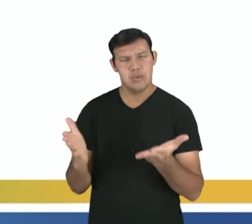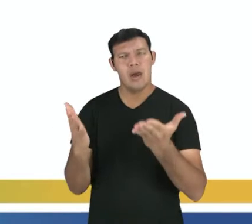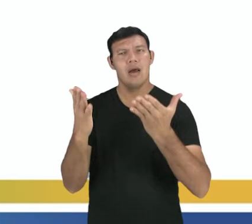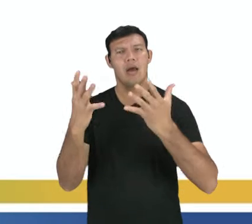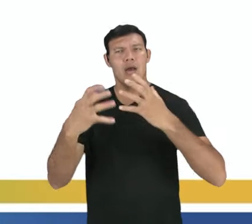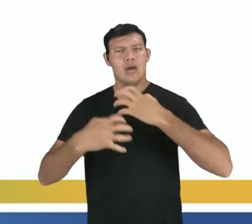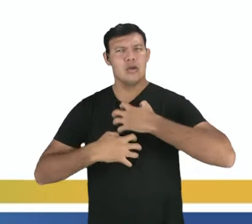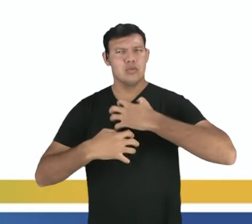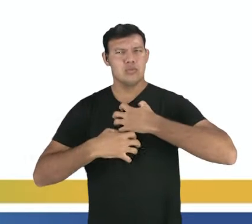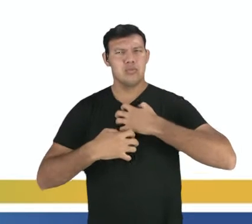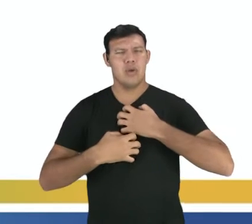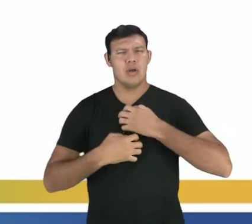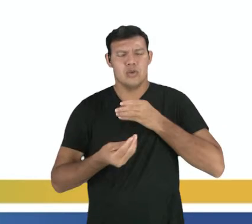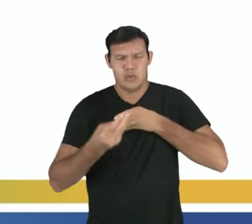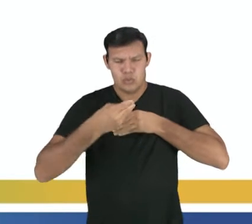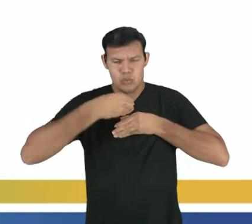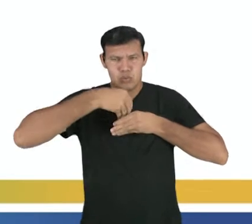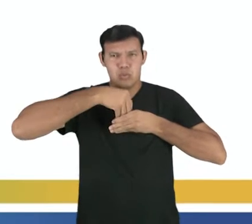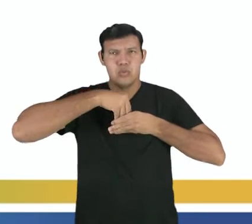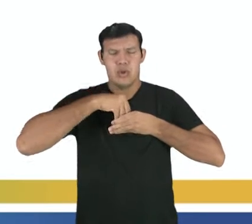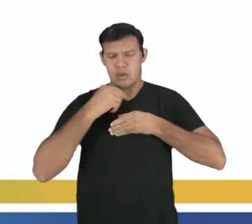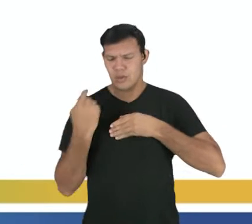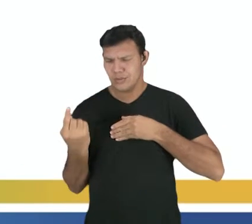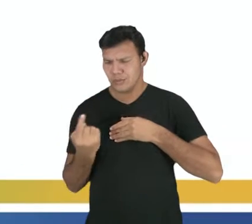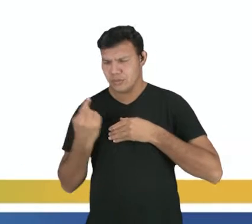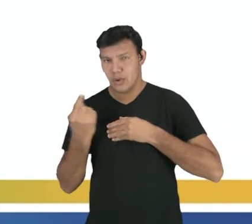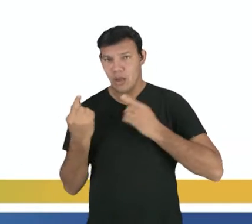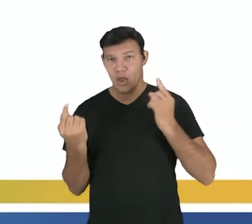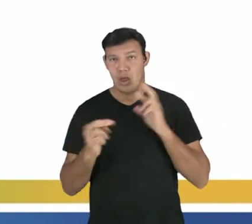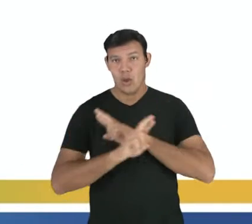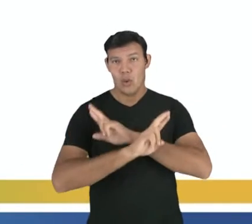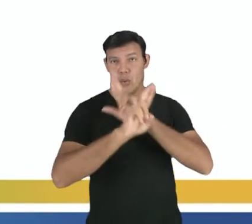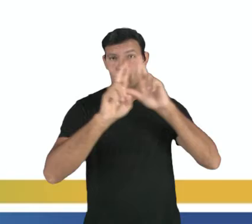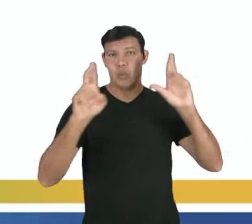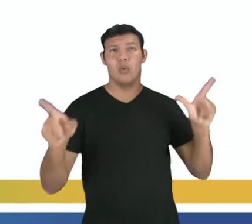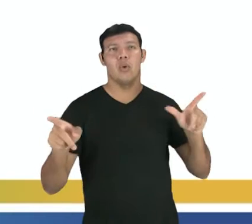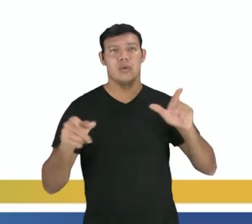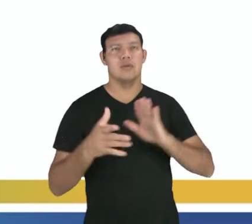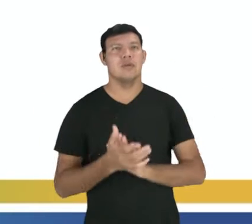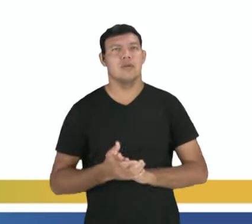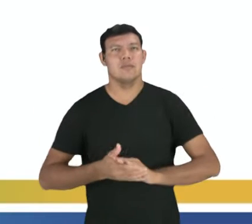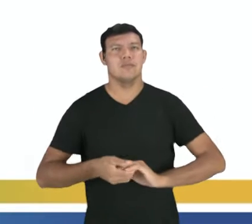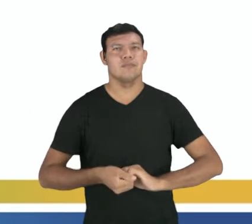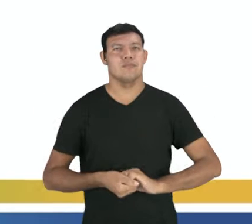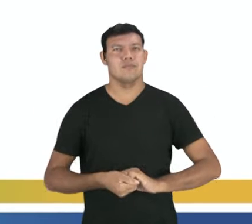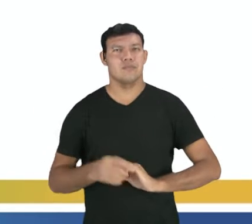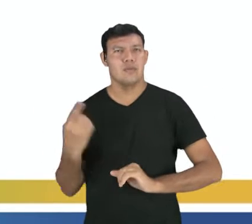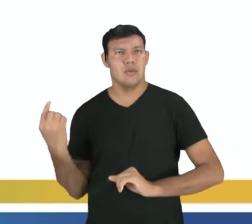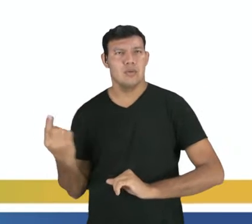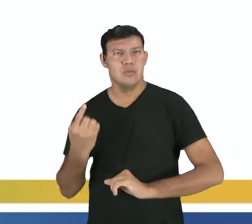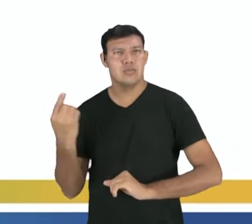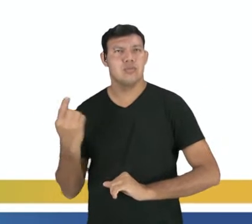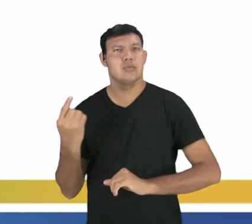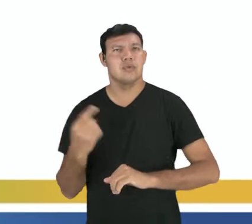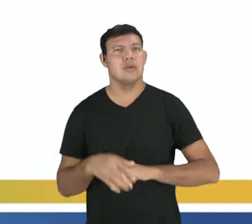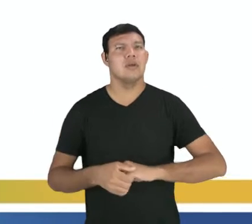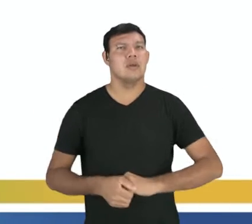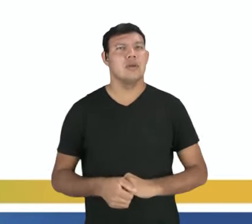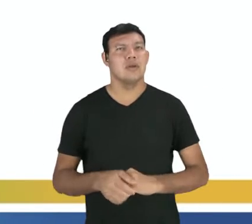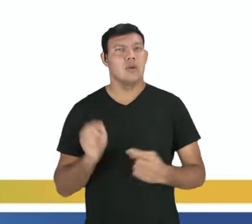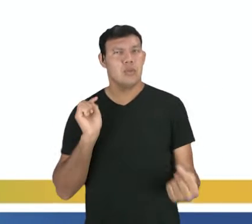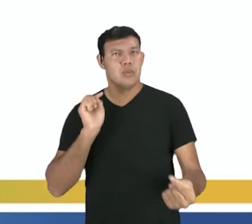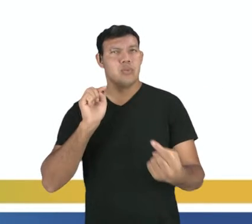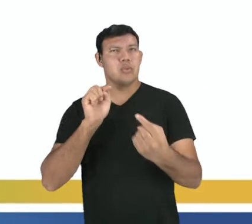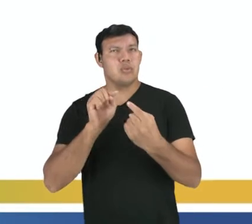emoções, a subjetividade e o individualismo, contrário ao objetivismo e às tradições clássicas de